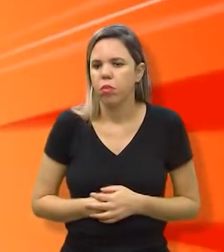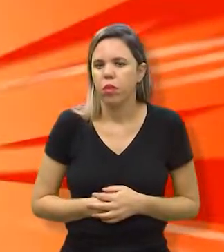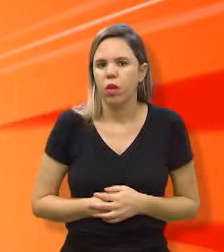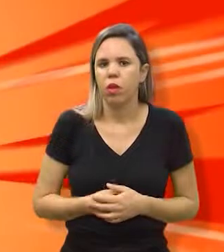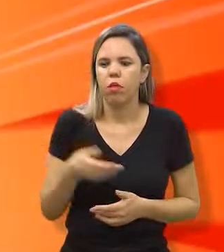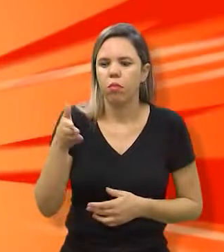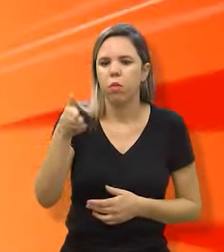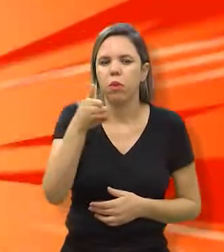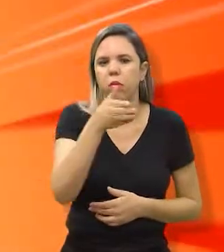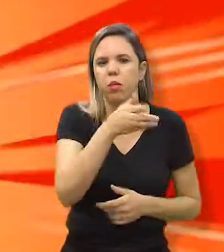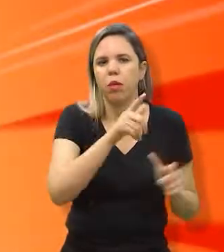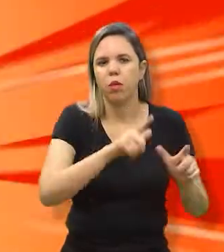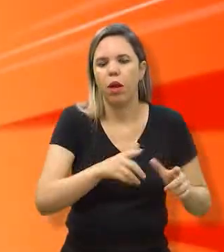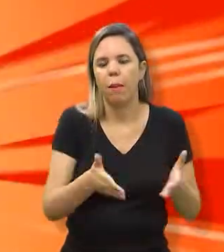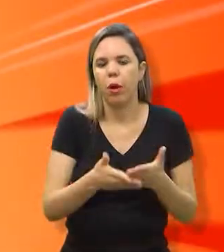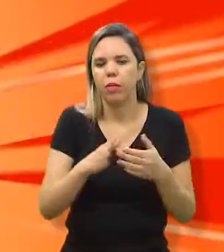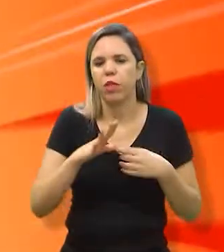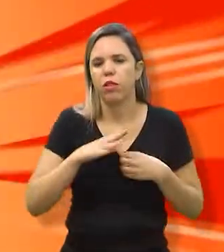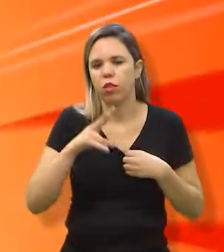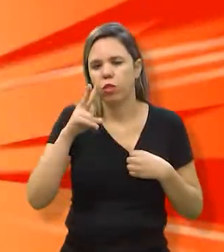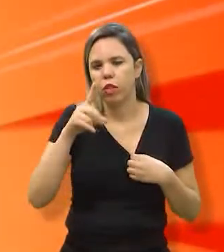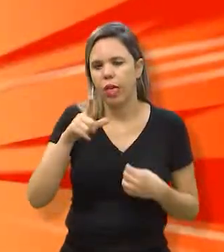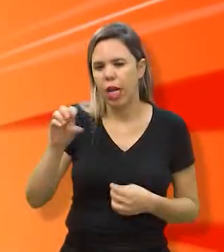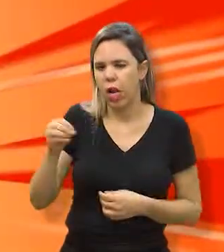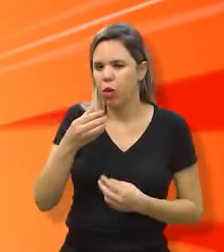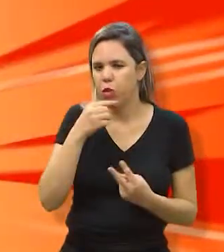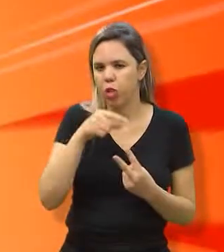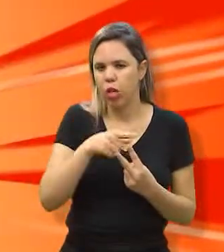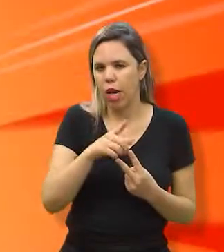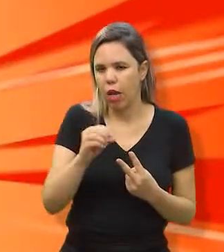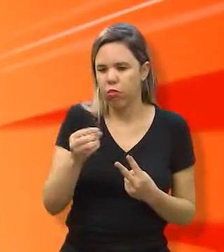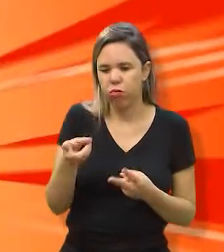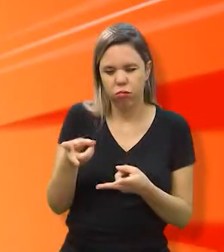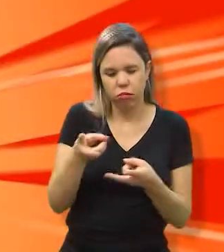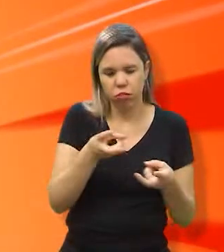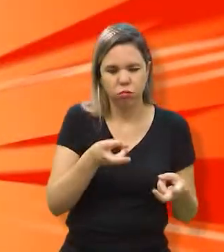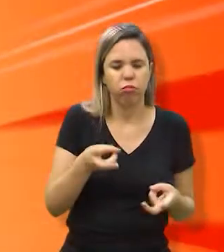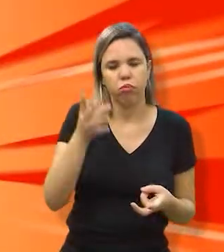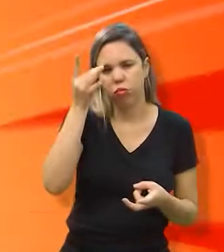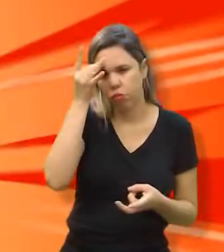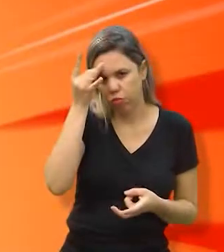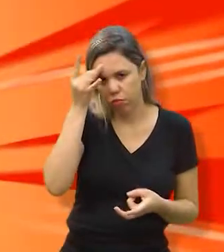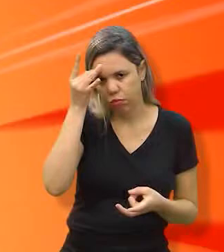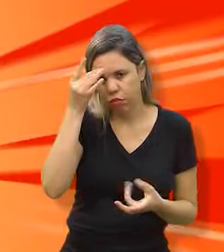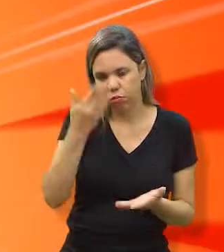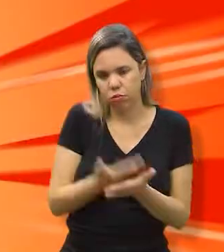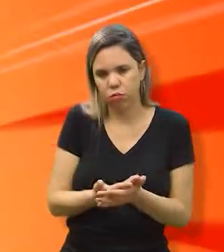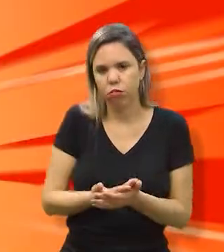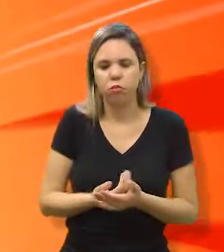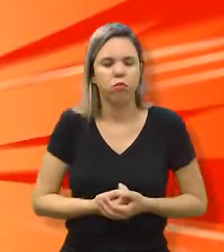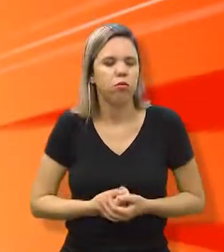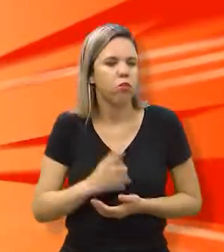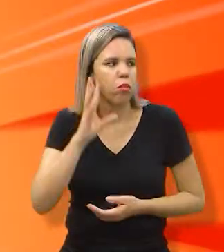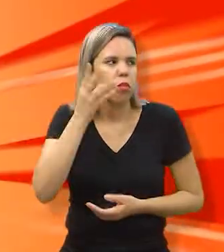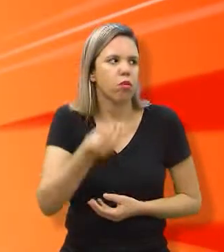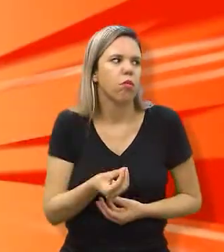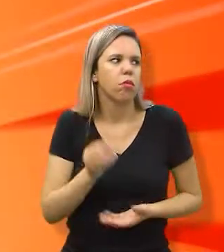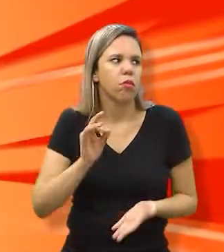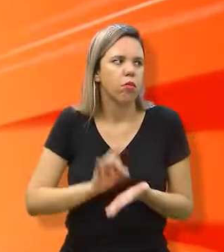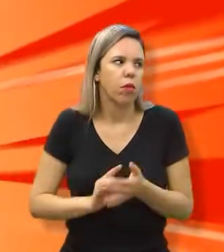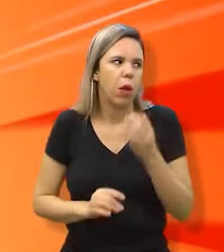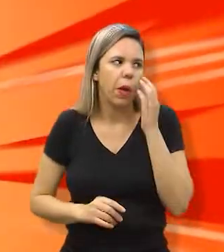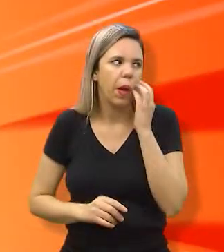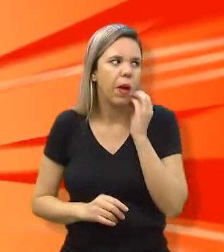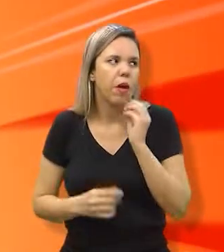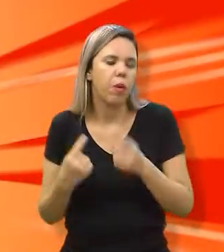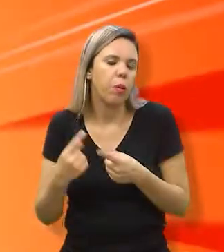periferia da história. E o Leonardo vai captando isso pouco a pouco, até ele entender